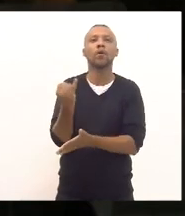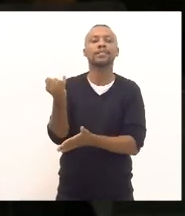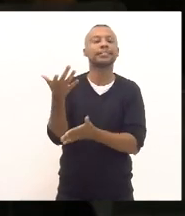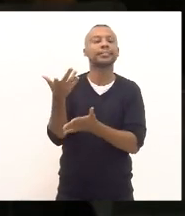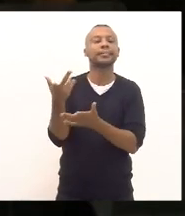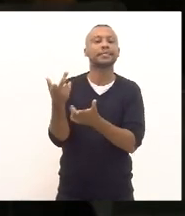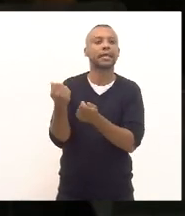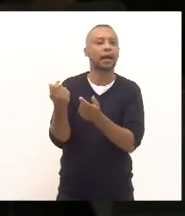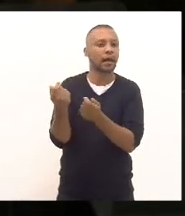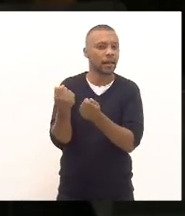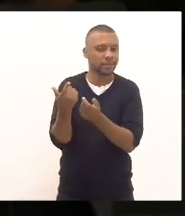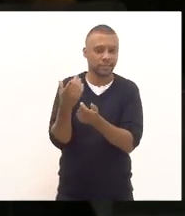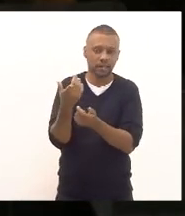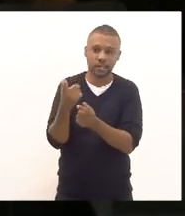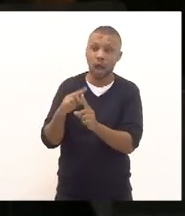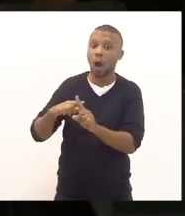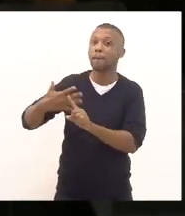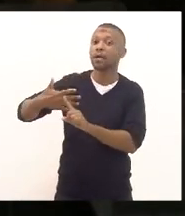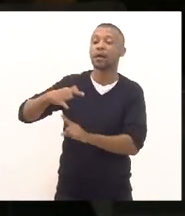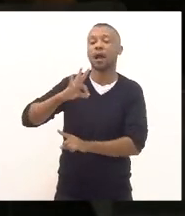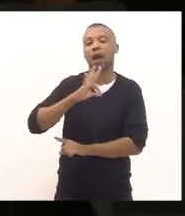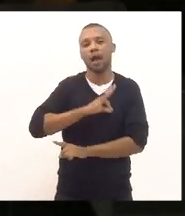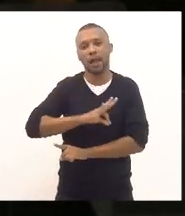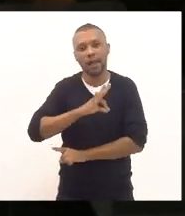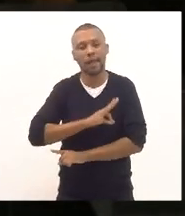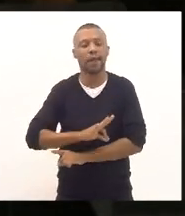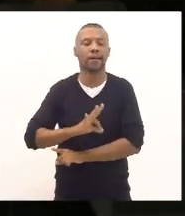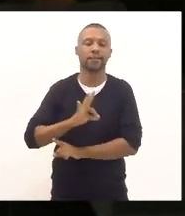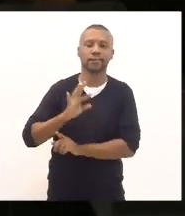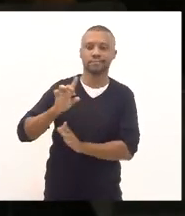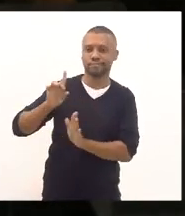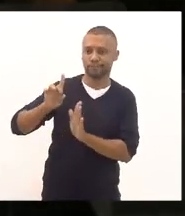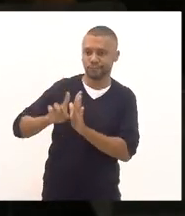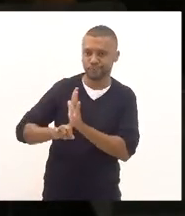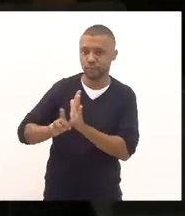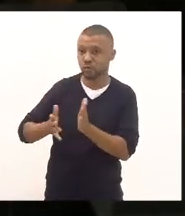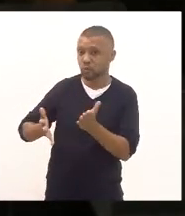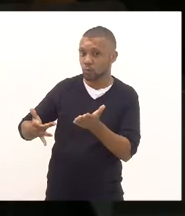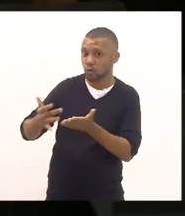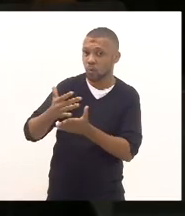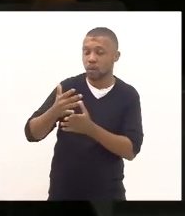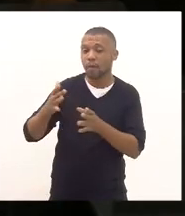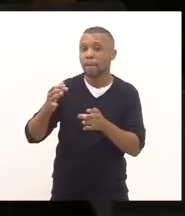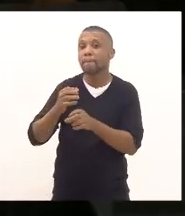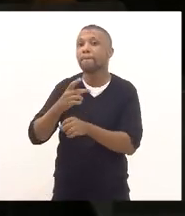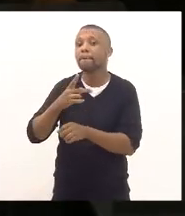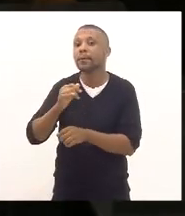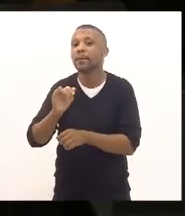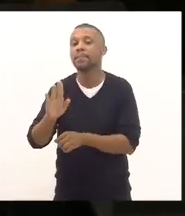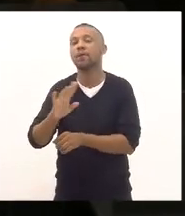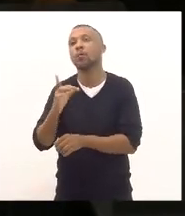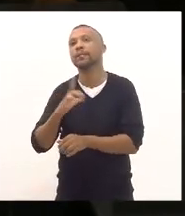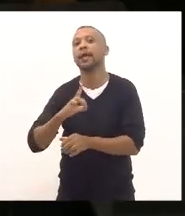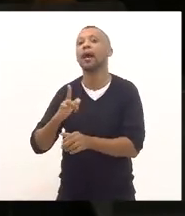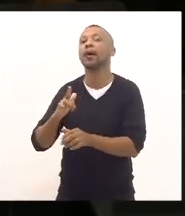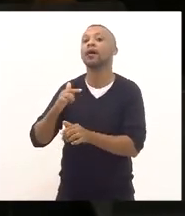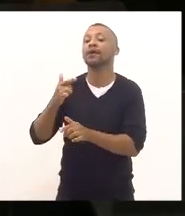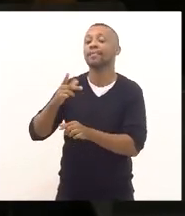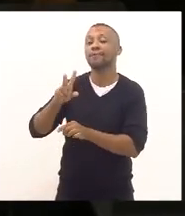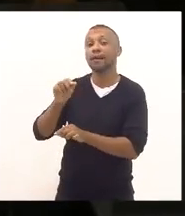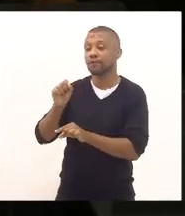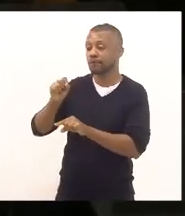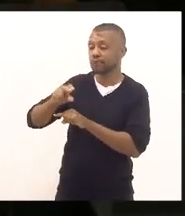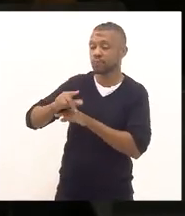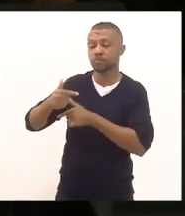o que realmente renda aumente tributo aumente PIB ou gera emprego para o nosso